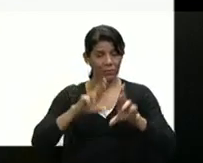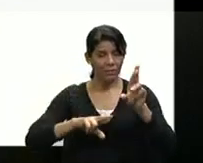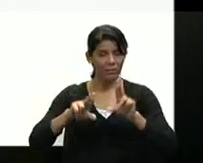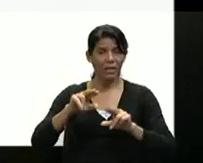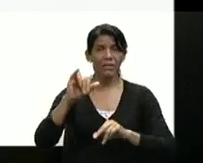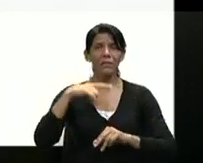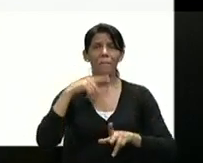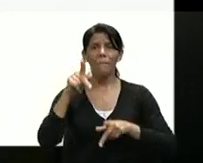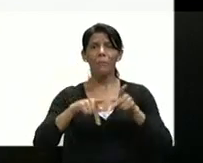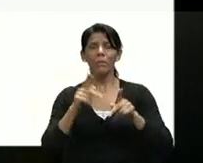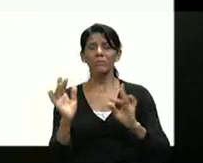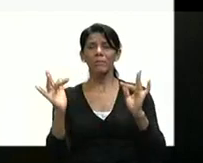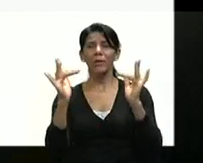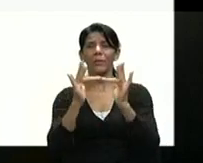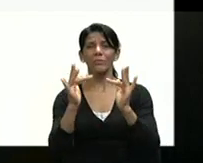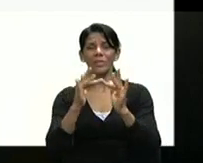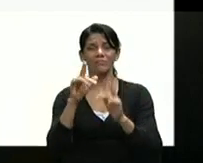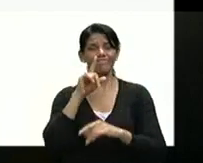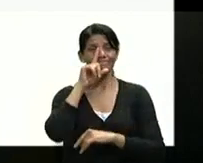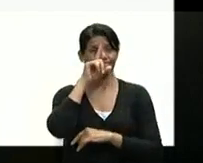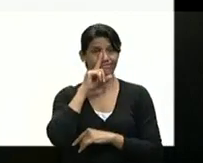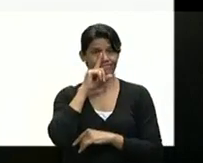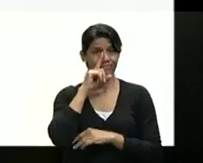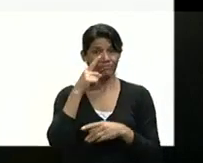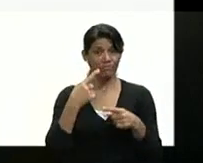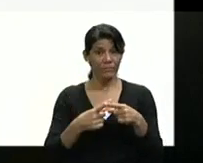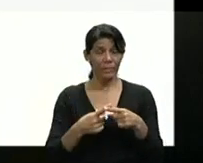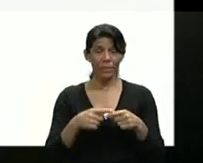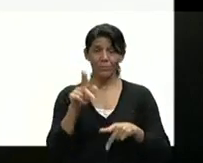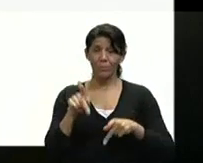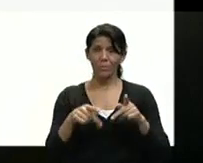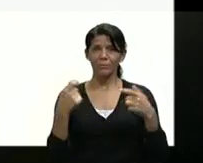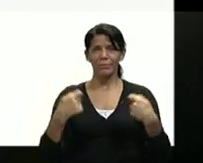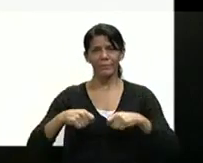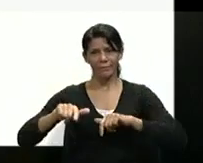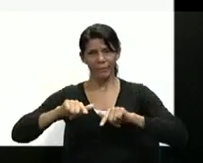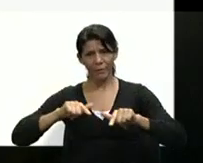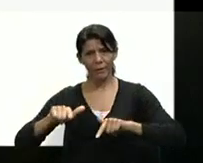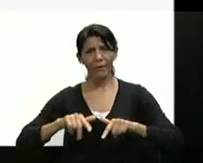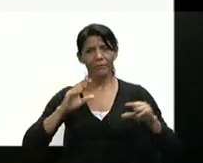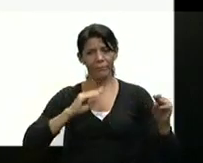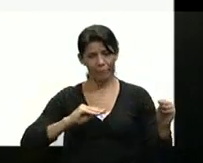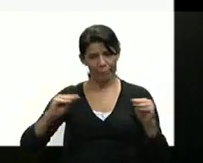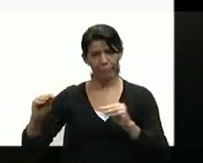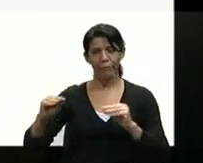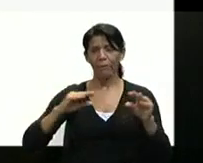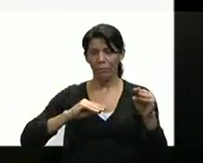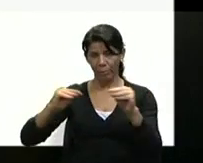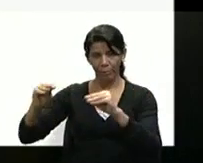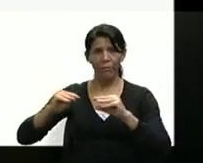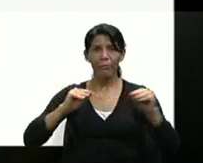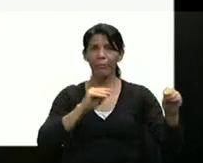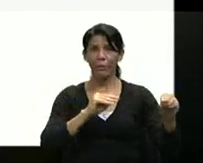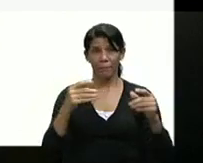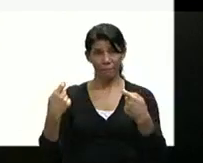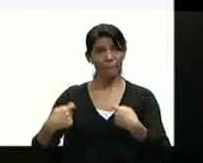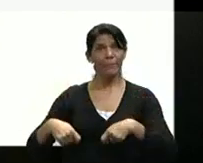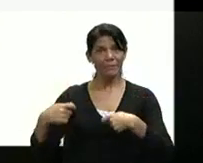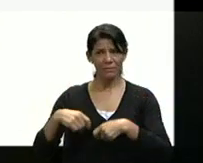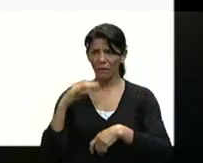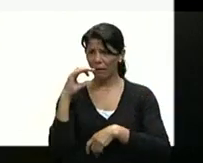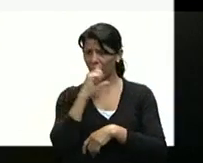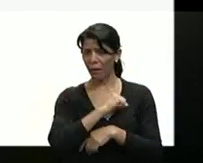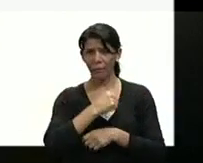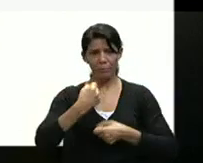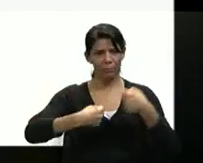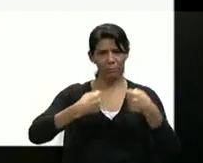risco. Como a população tem que trabalhar, tem que se locomover cada vez mais rápido